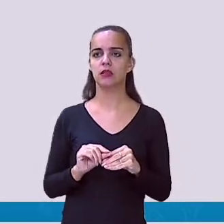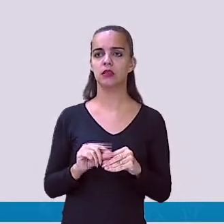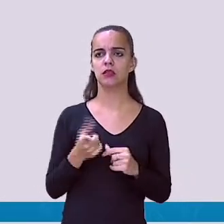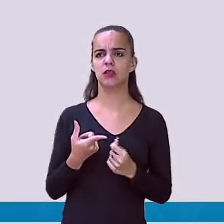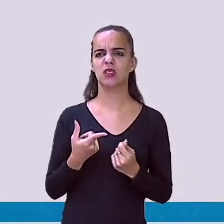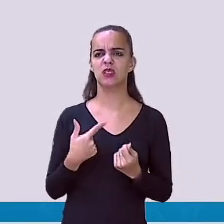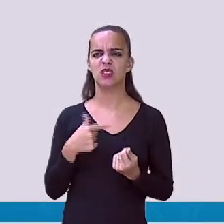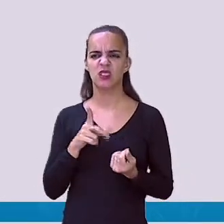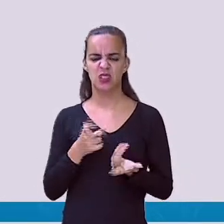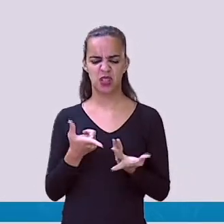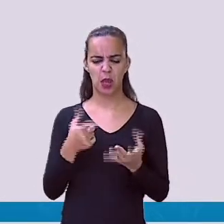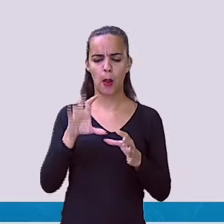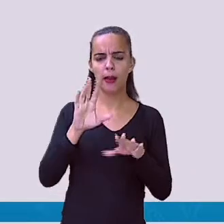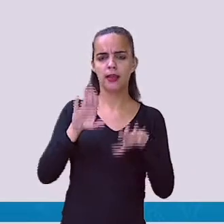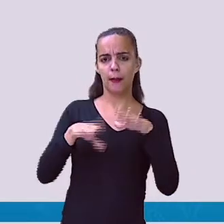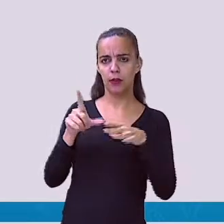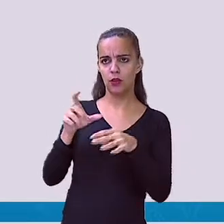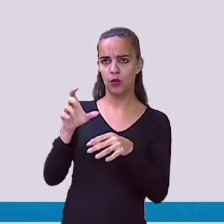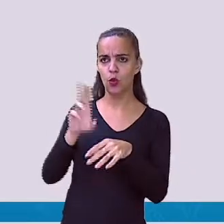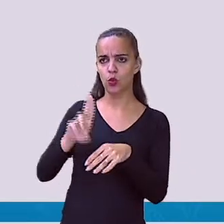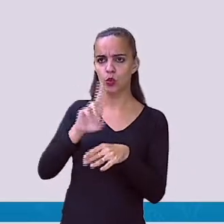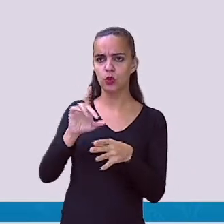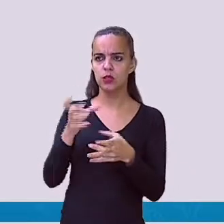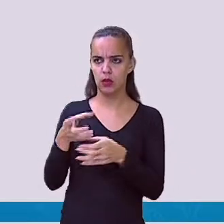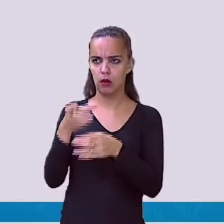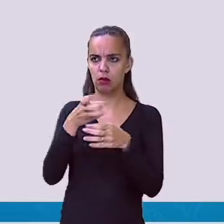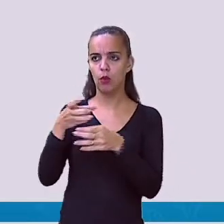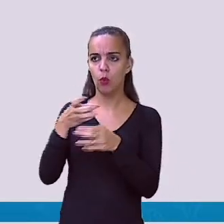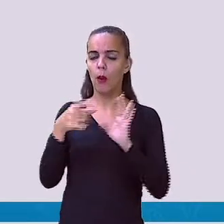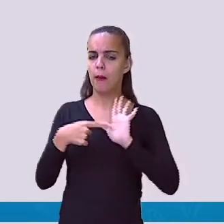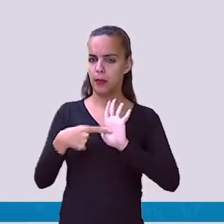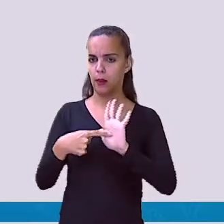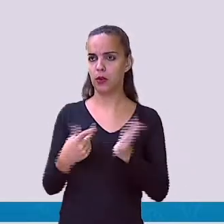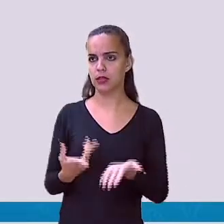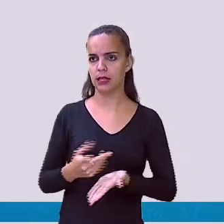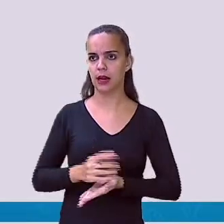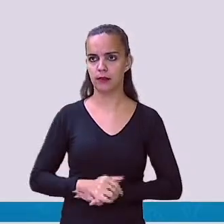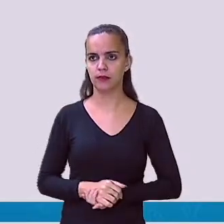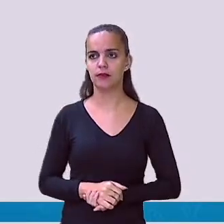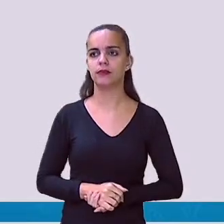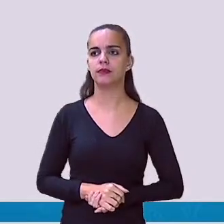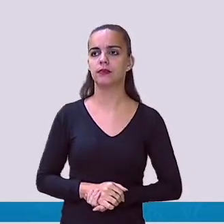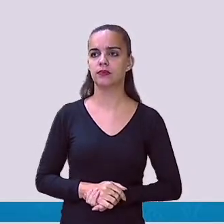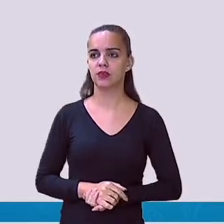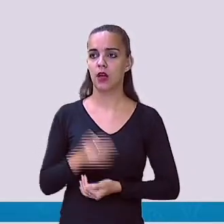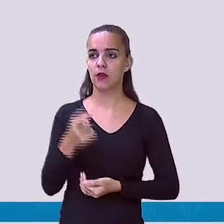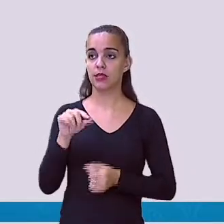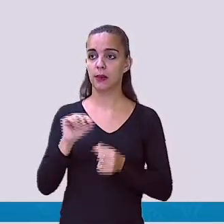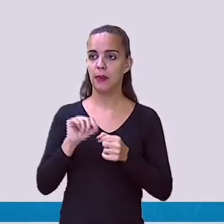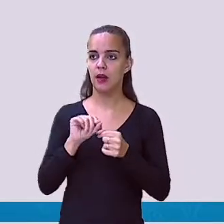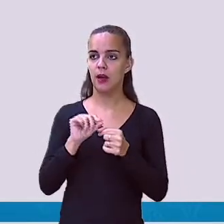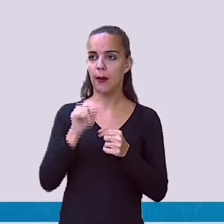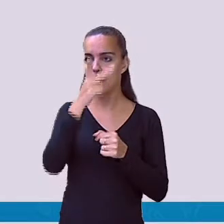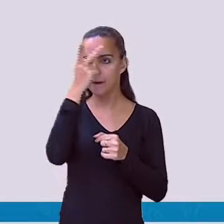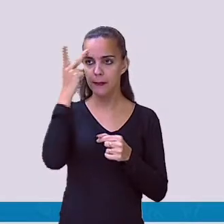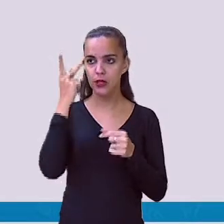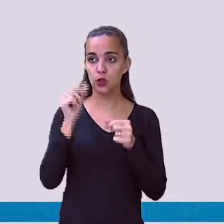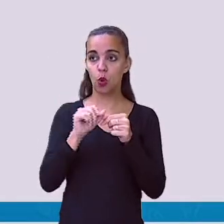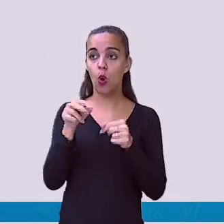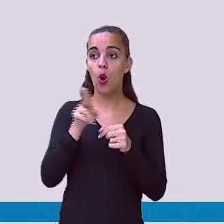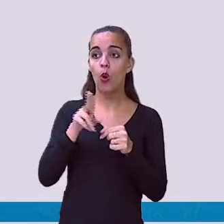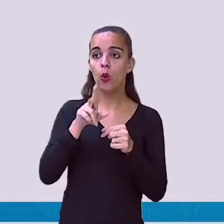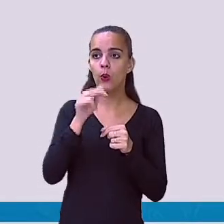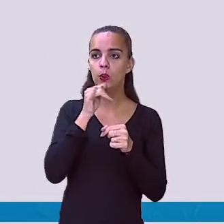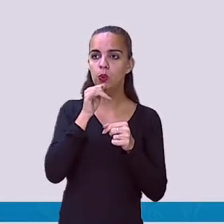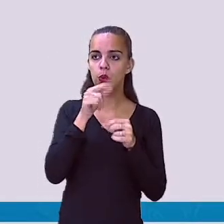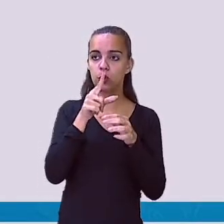aquele recipiente de modo a desfazer aquele repouso, pega-se, utilizou-se aqui uma vareta